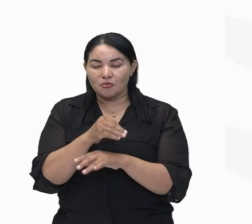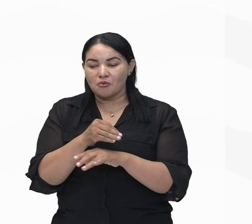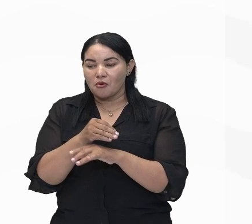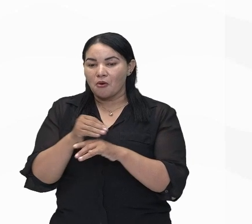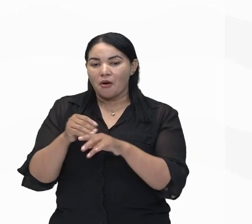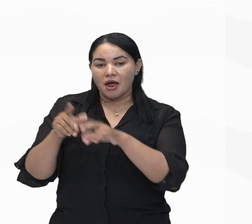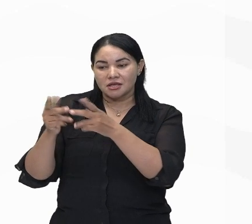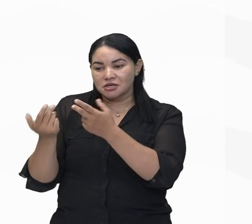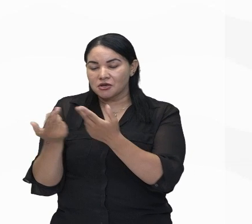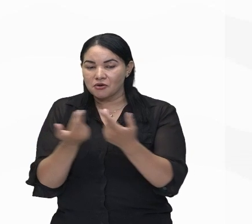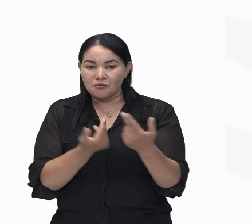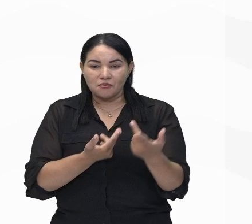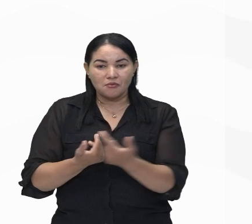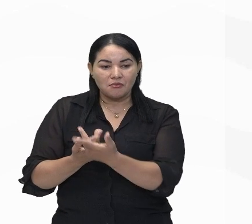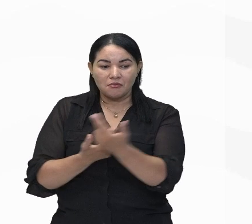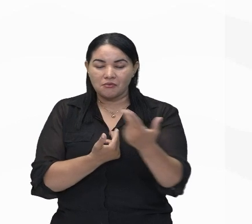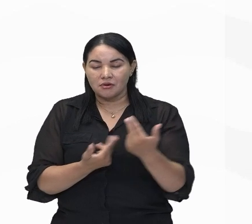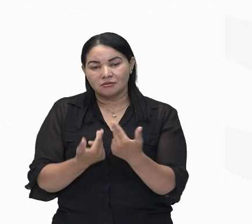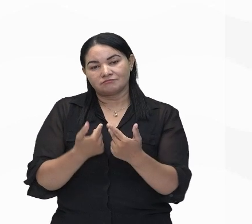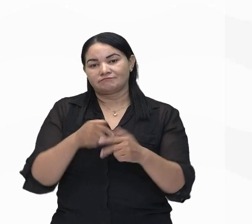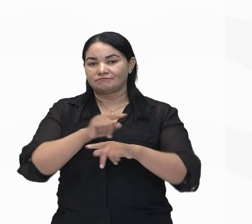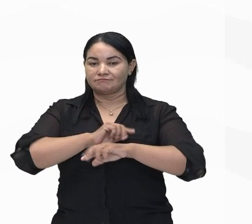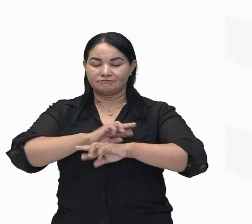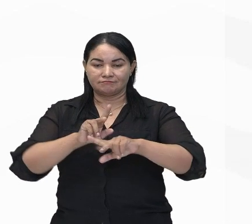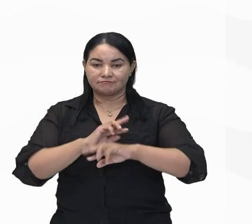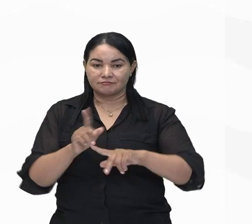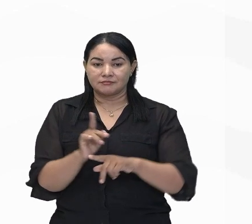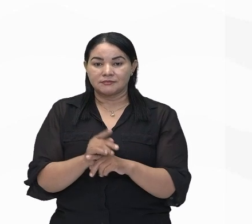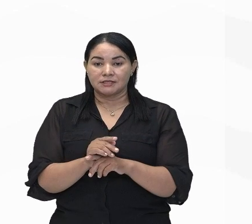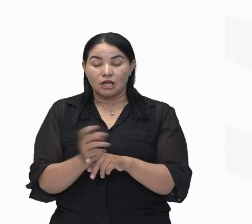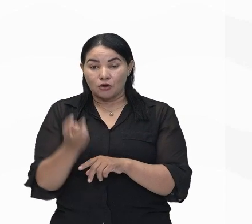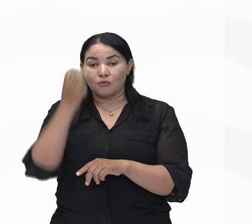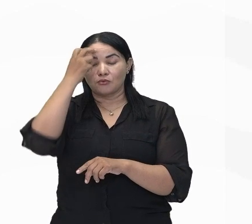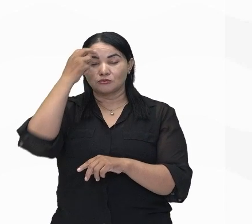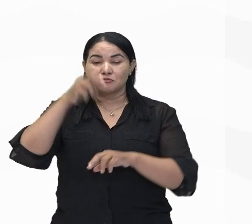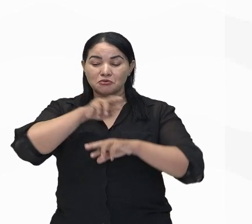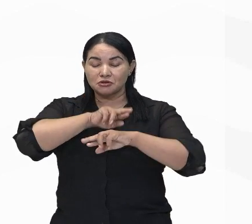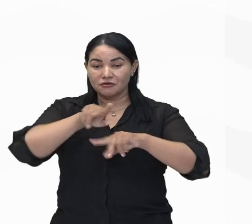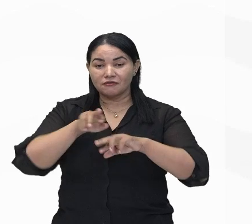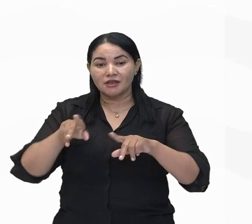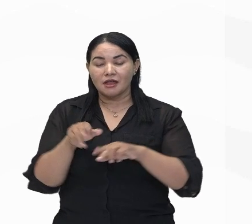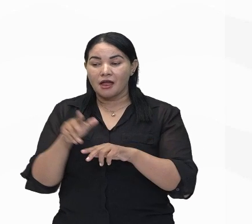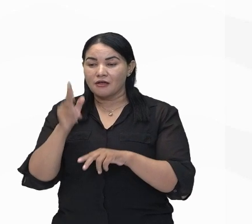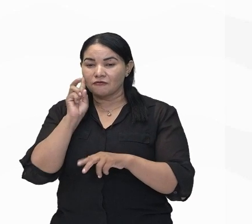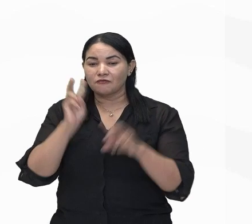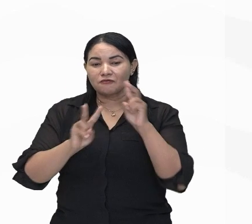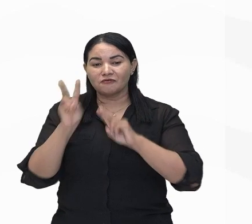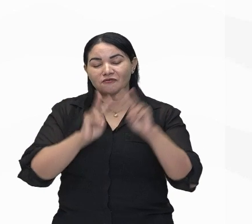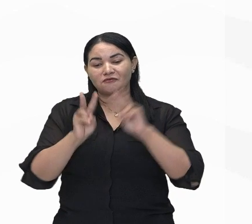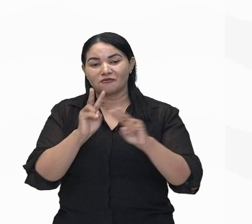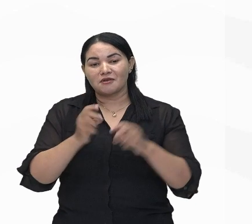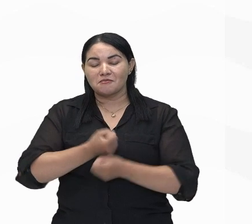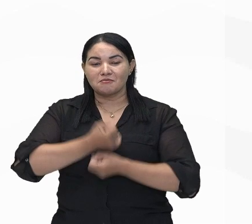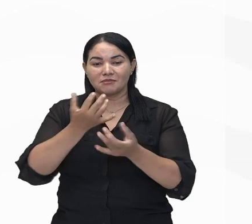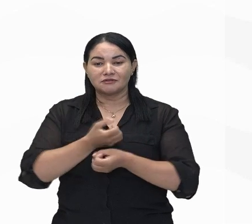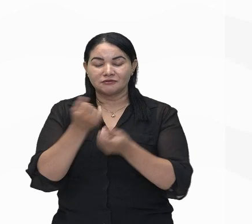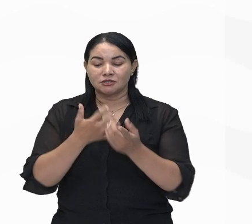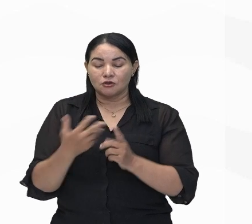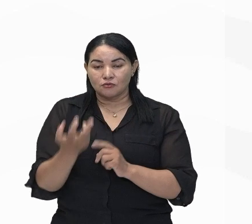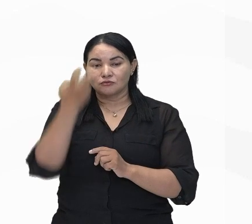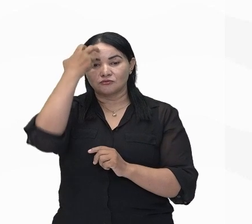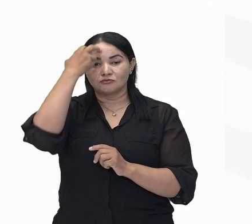belas em cada cultura. Então, essas manifestações culturais ao redor do mundo, elas formam essa